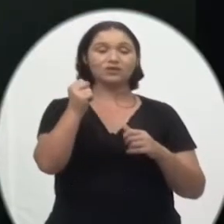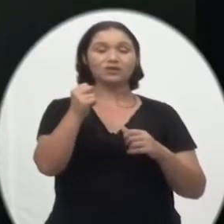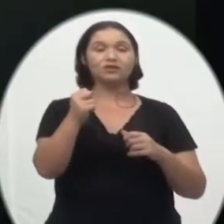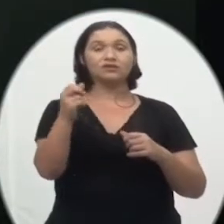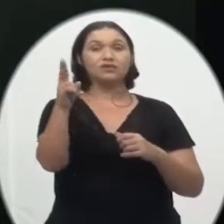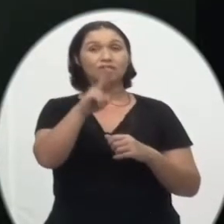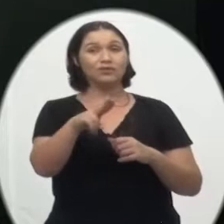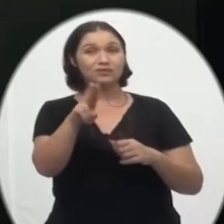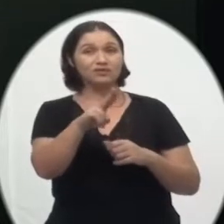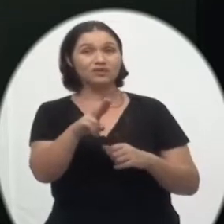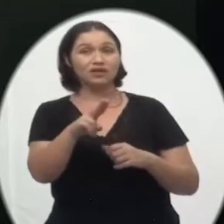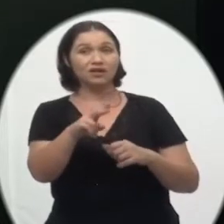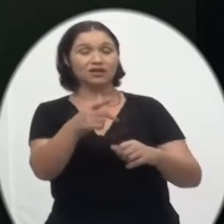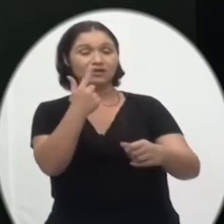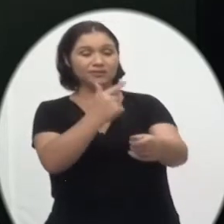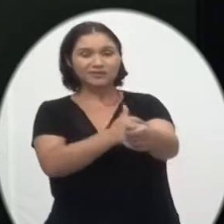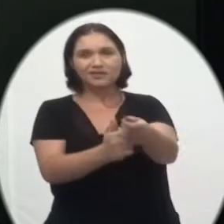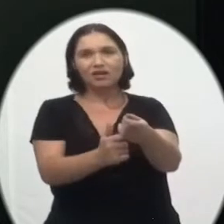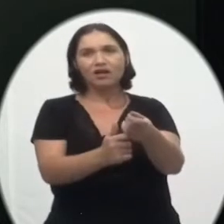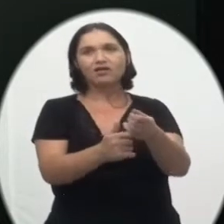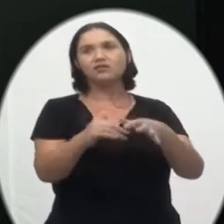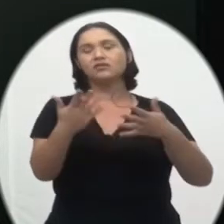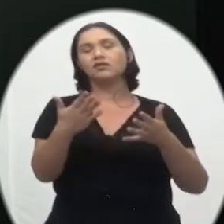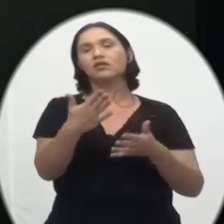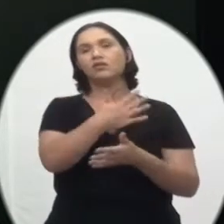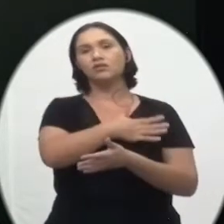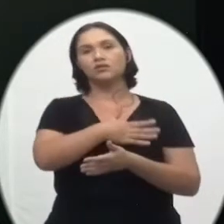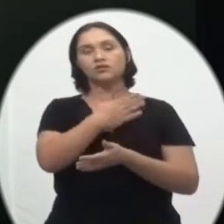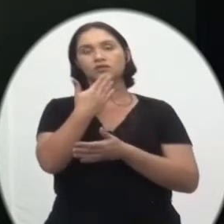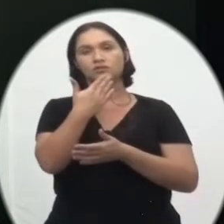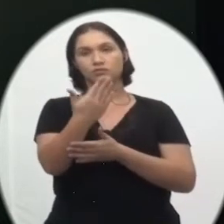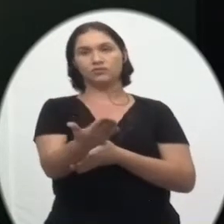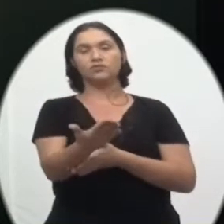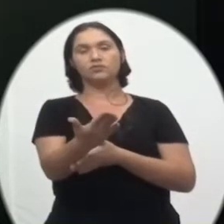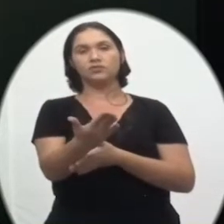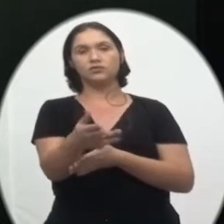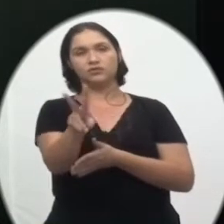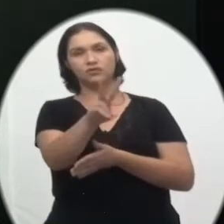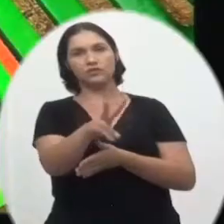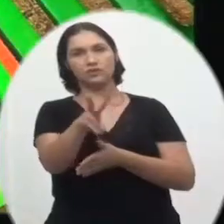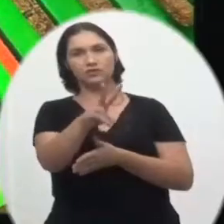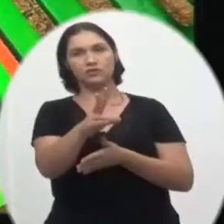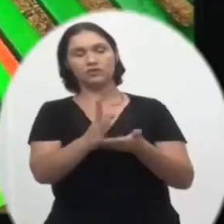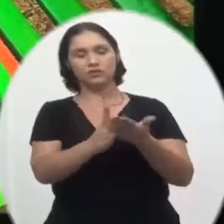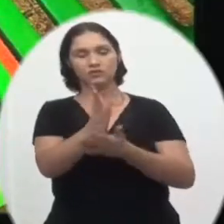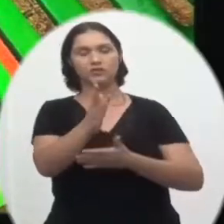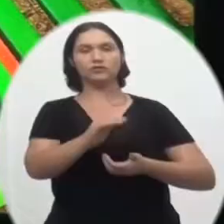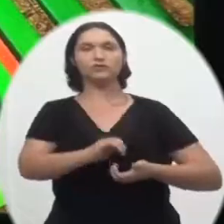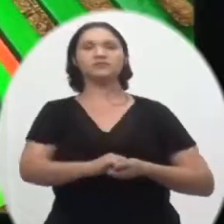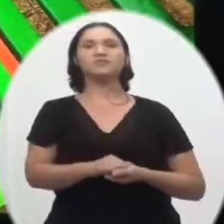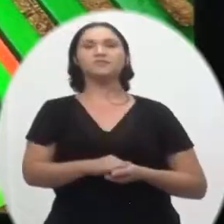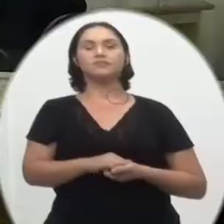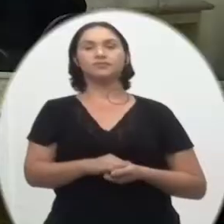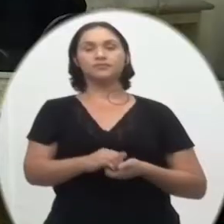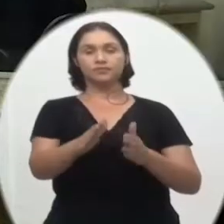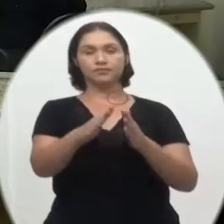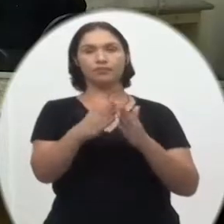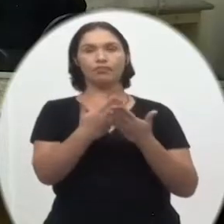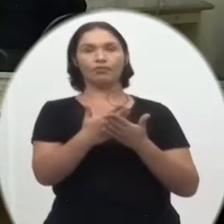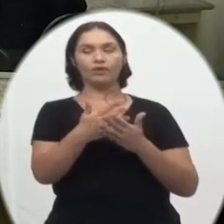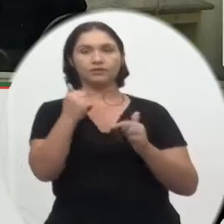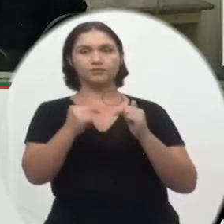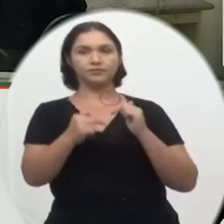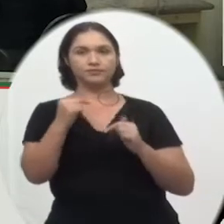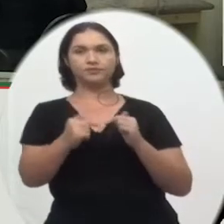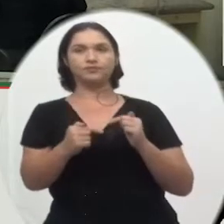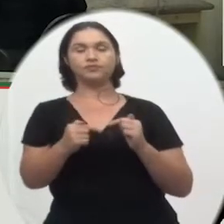tem da outra também, e gostaria de pedir a aprovação dos nobres colegas. O requerimento continua em